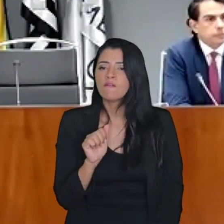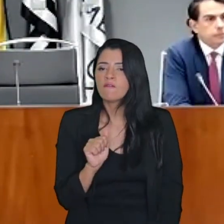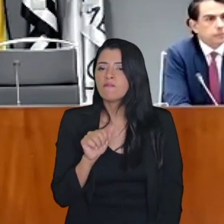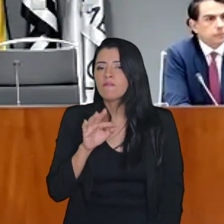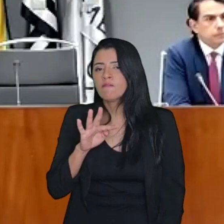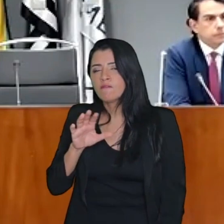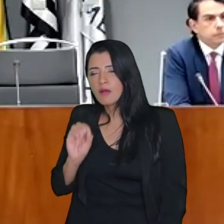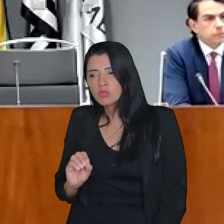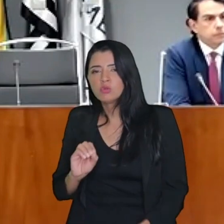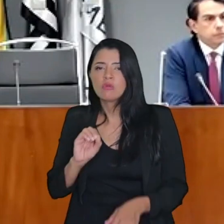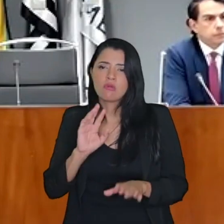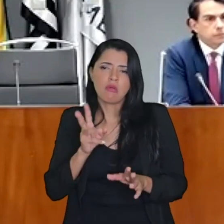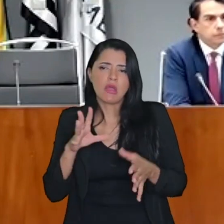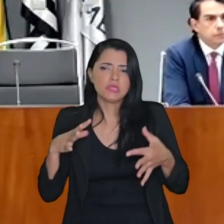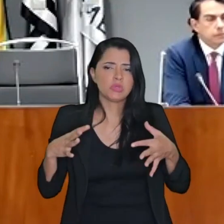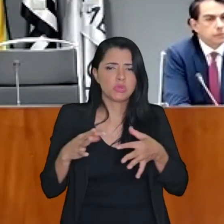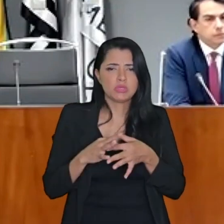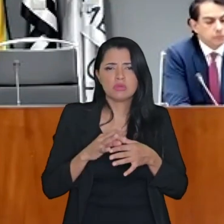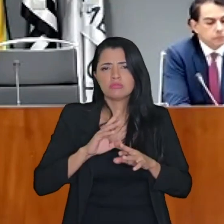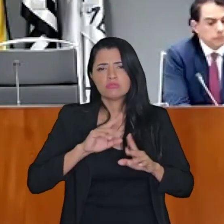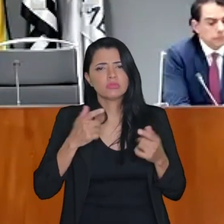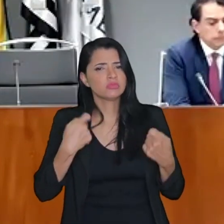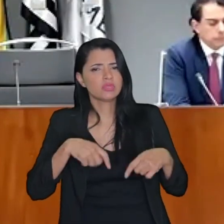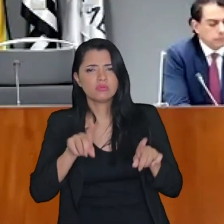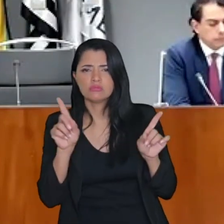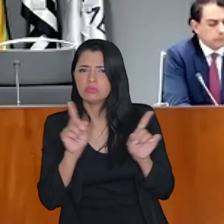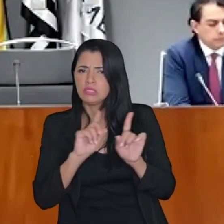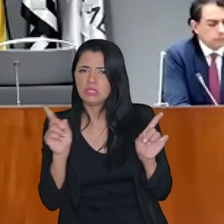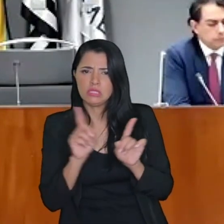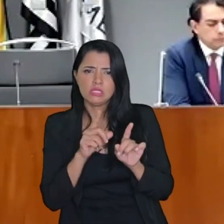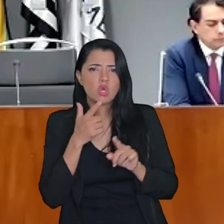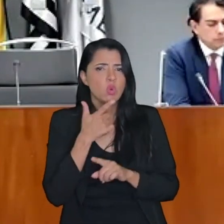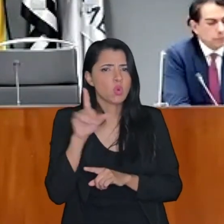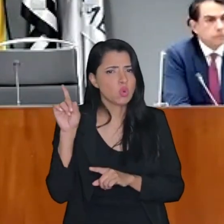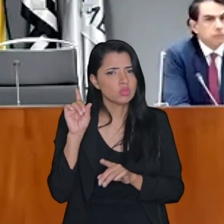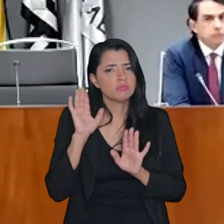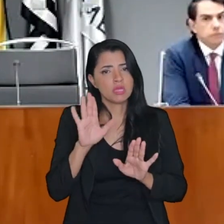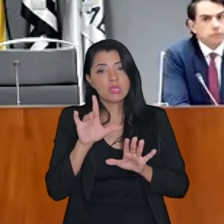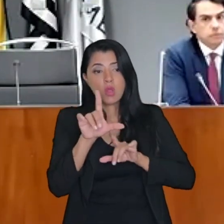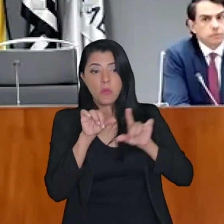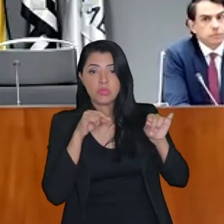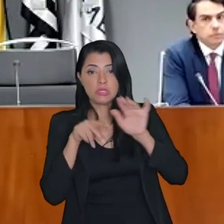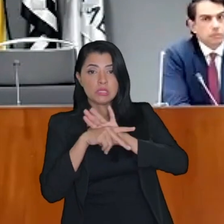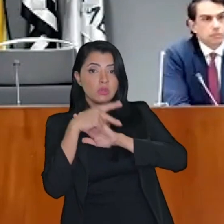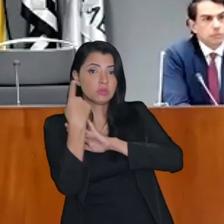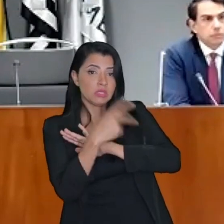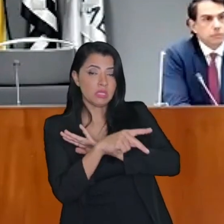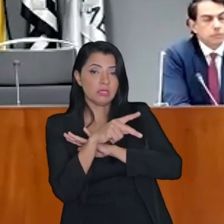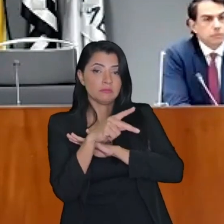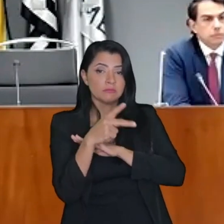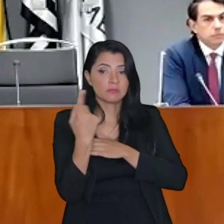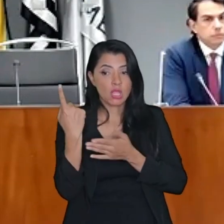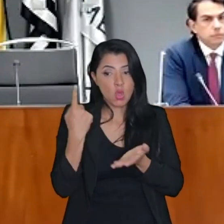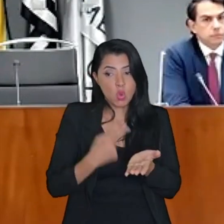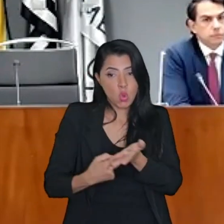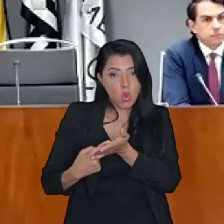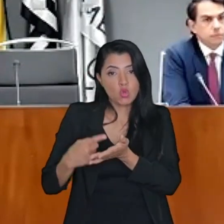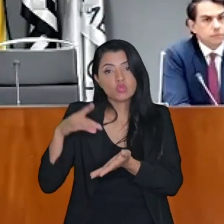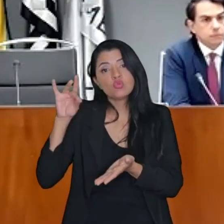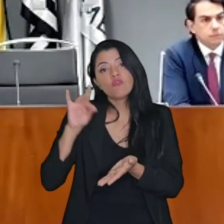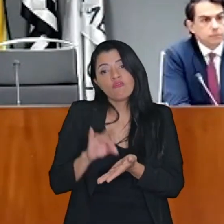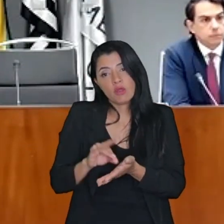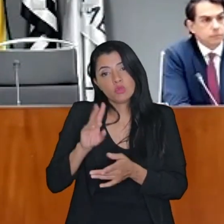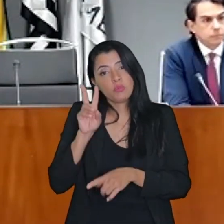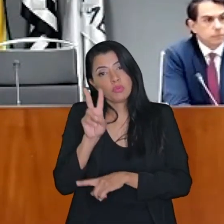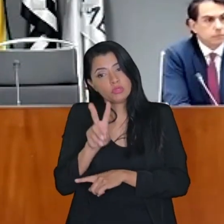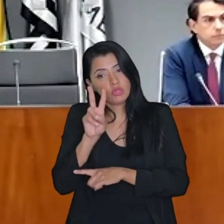que conexos de que ele tenha conhecimento? Não. É claro que é uma opção dele. Ao trazer esses fatos para o acordo, esses fatos estão